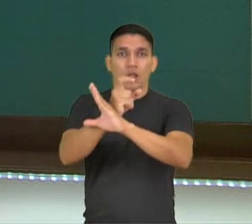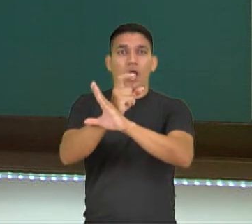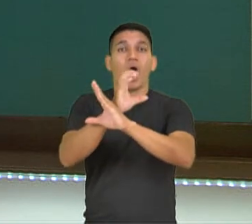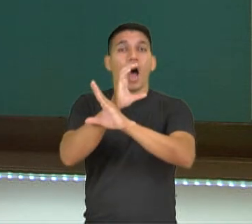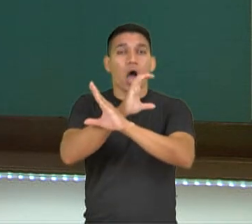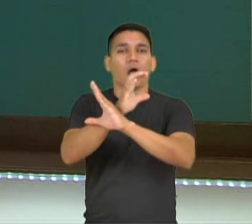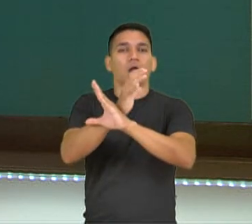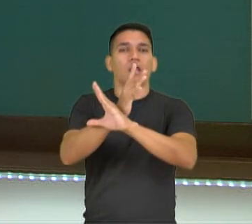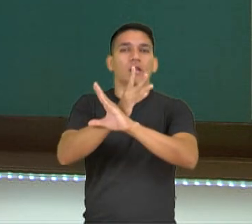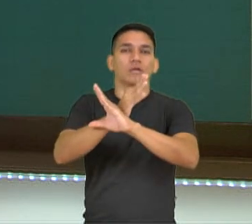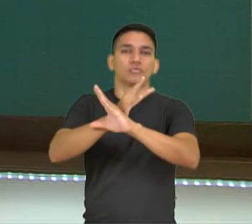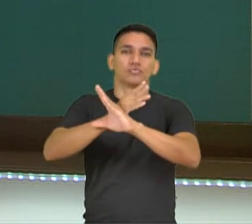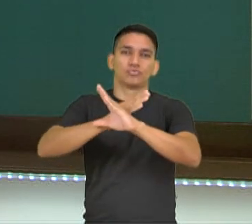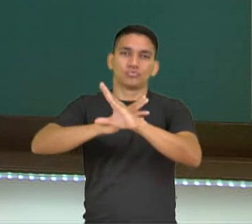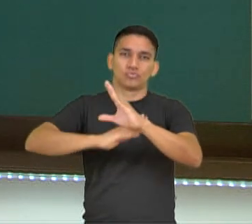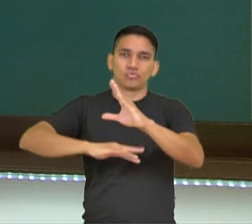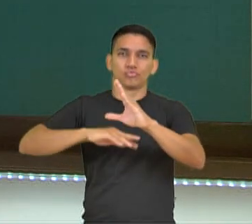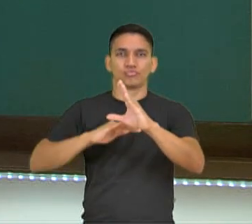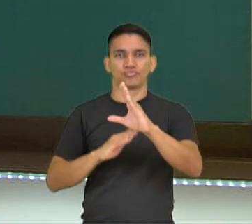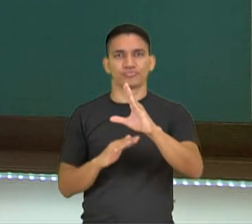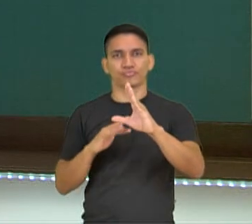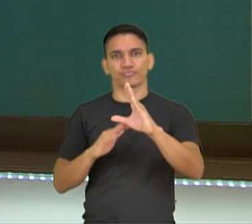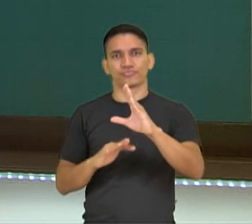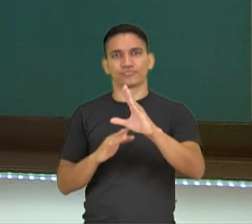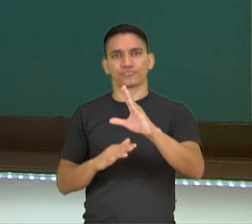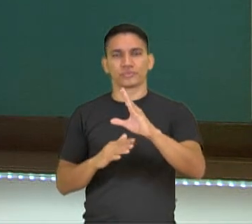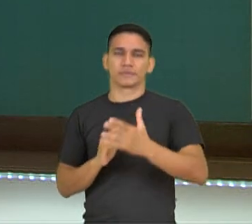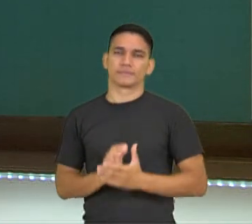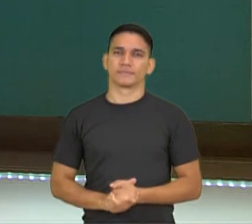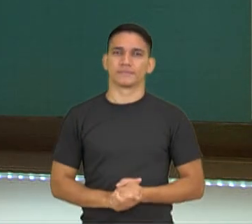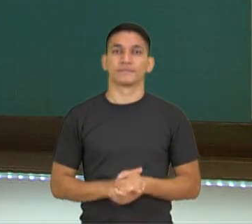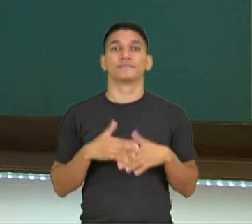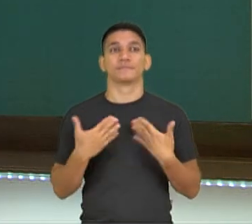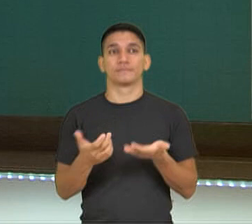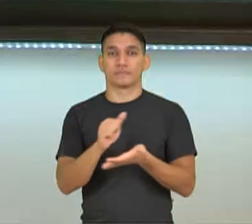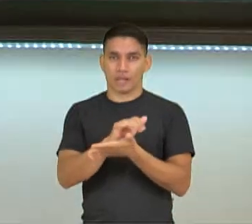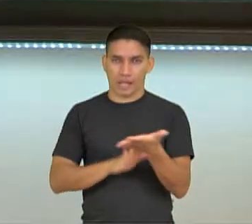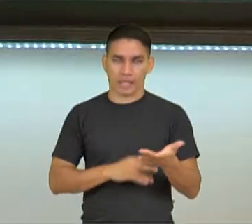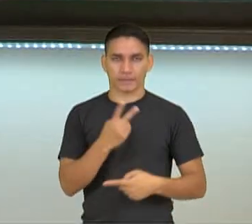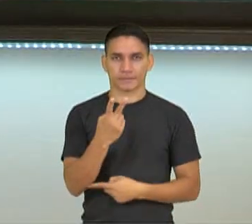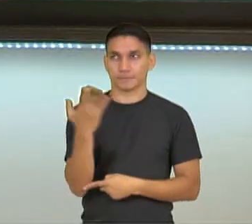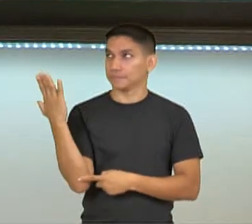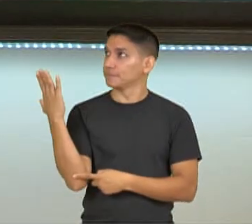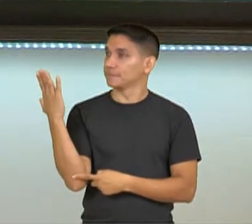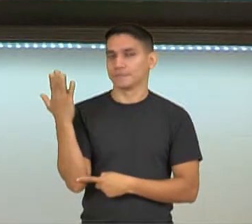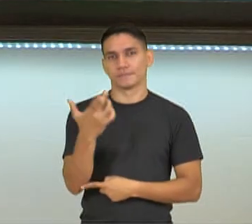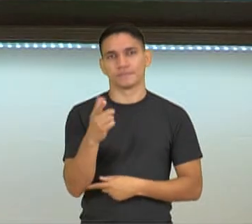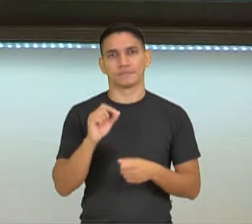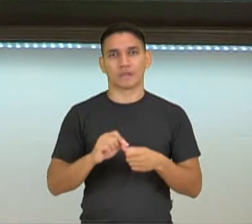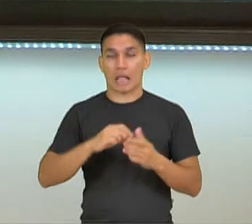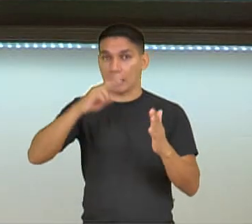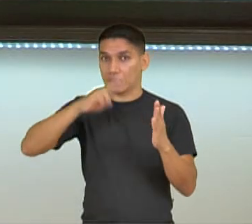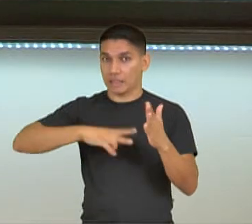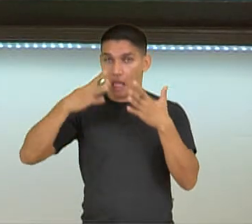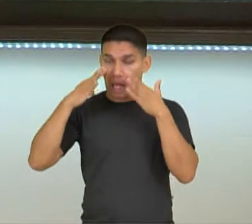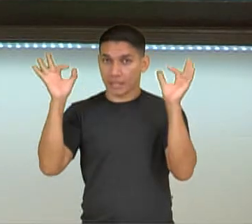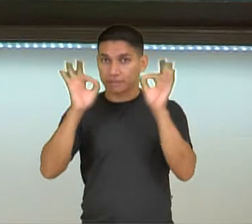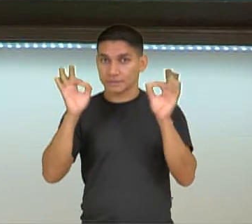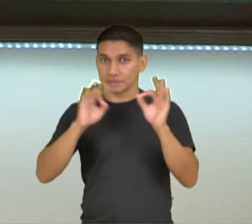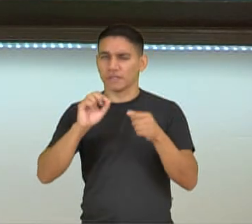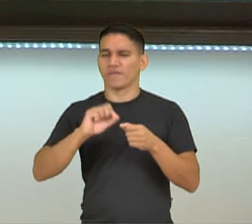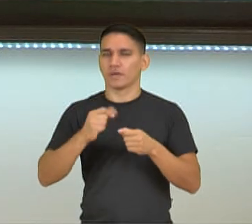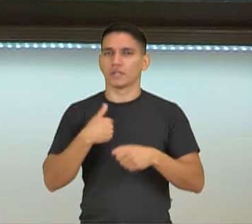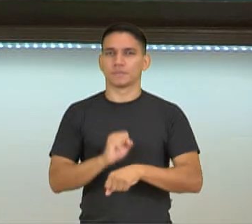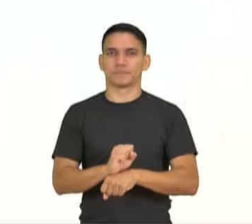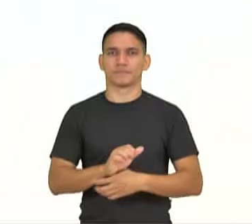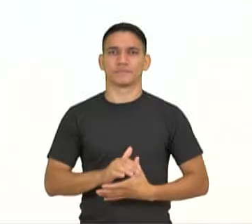e retorna ao estado líquido, a água ao estado líquido, tá bem? E agora a segunda atividade, leiam aí, façam, eu